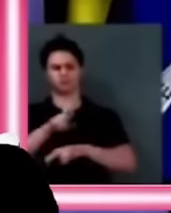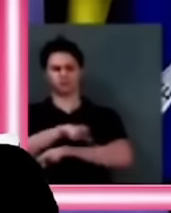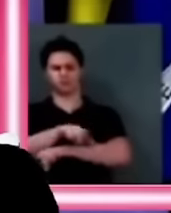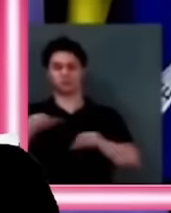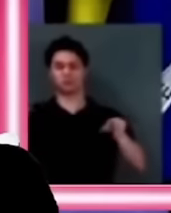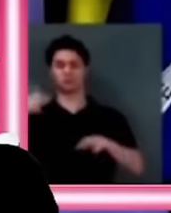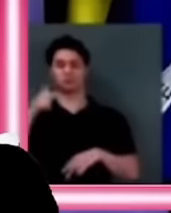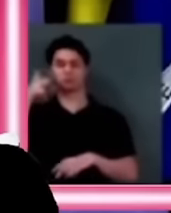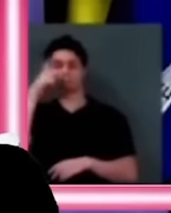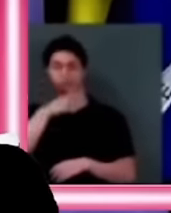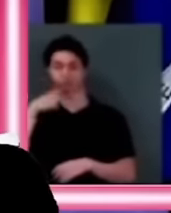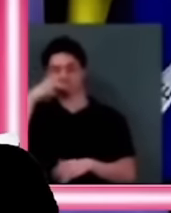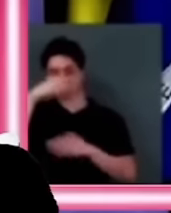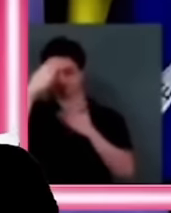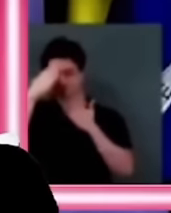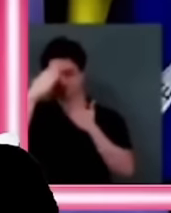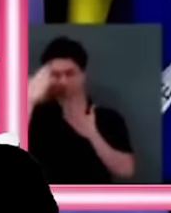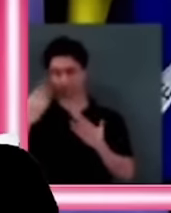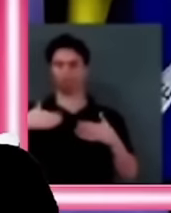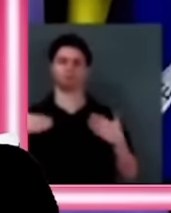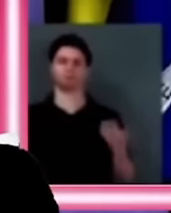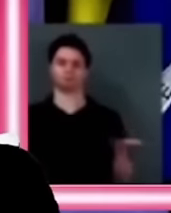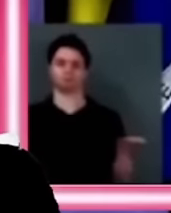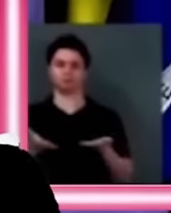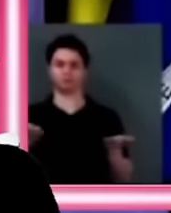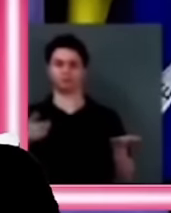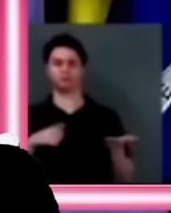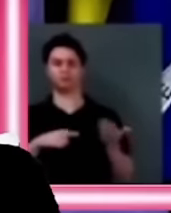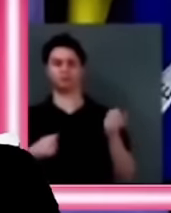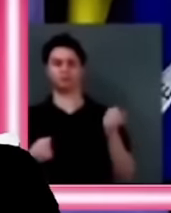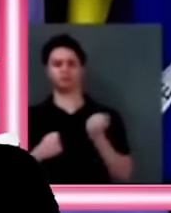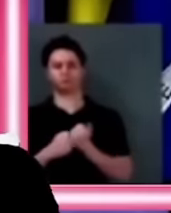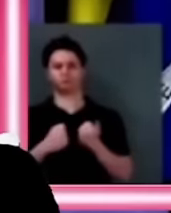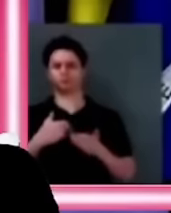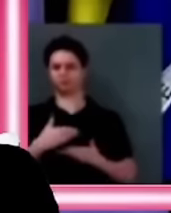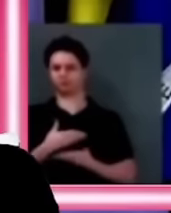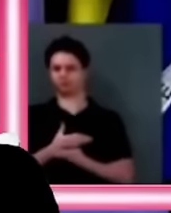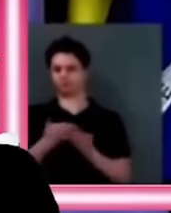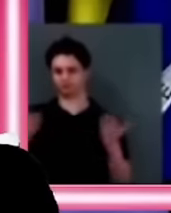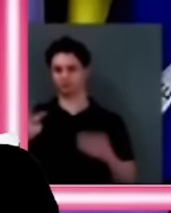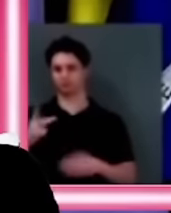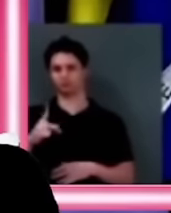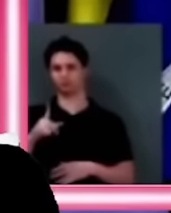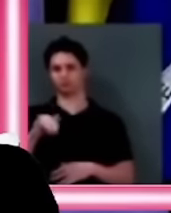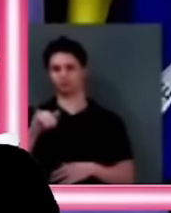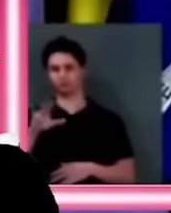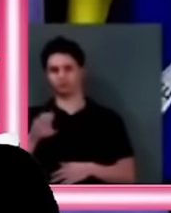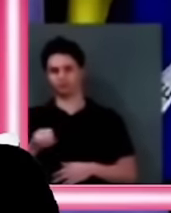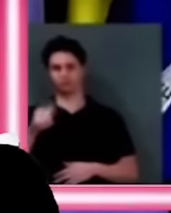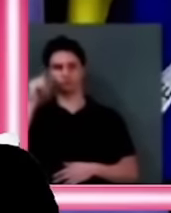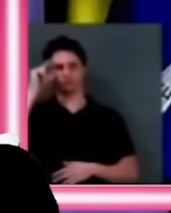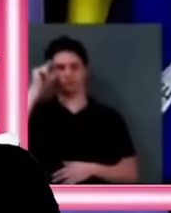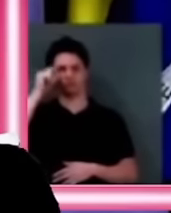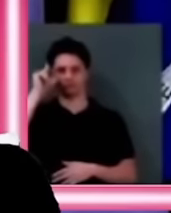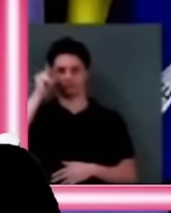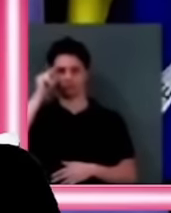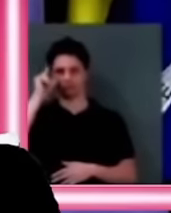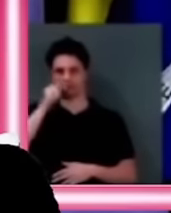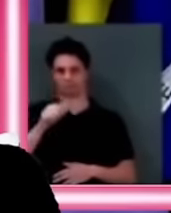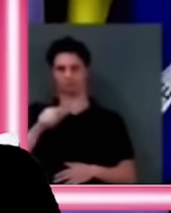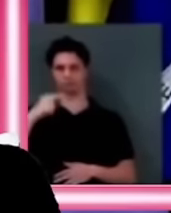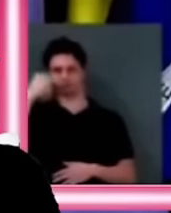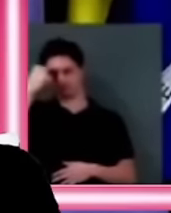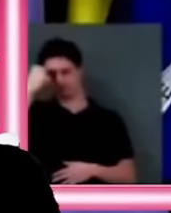parlamentares agradeço aqui desde já o apoiamento dos colegas plo Valério Damares Alves Stevenson